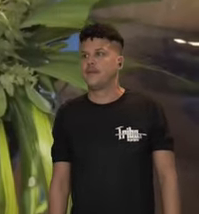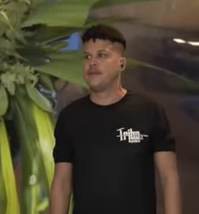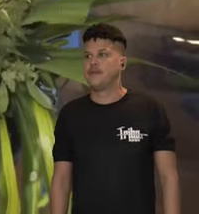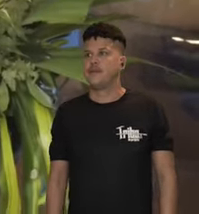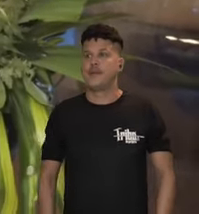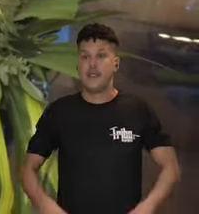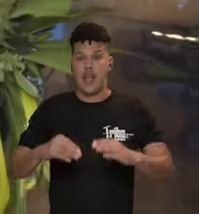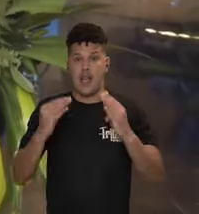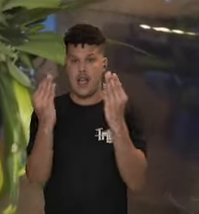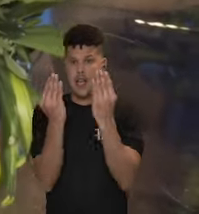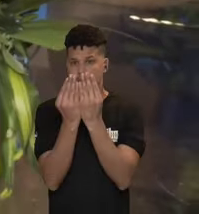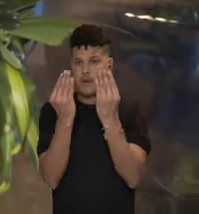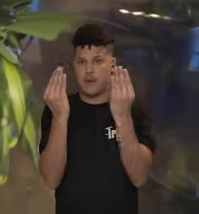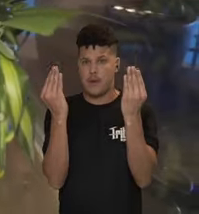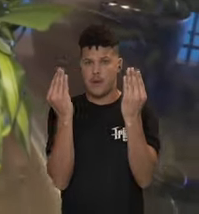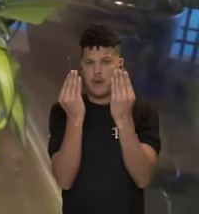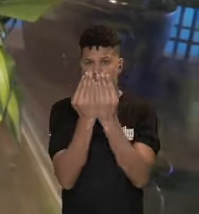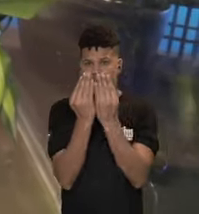Aquela porta,